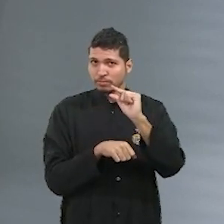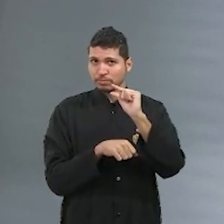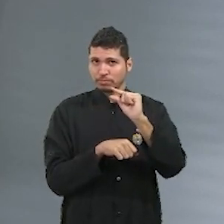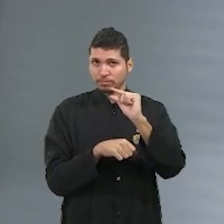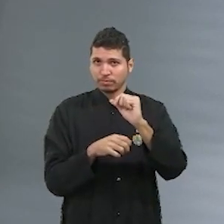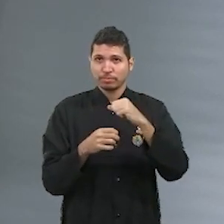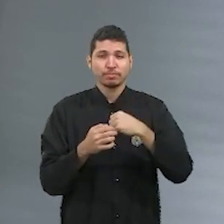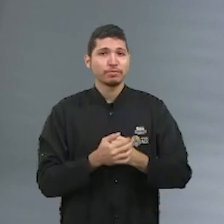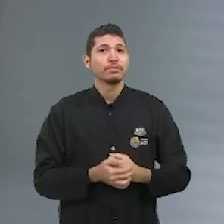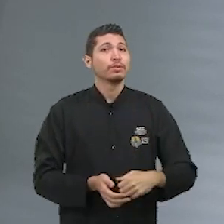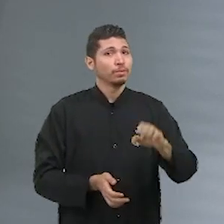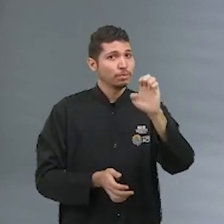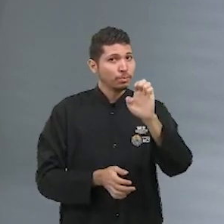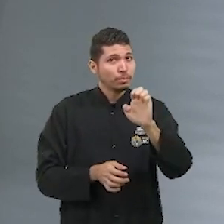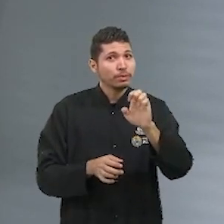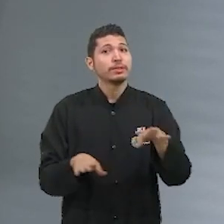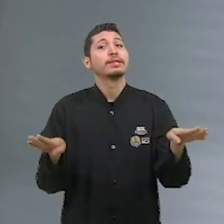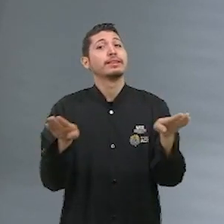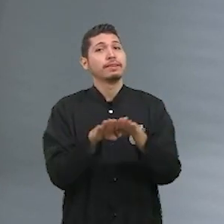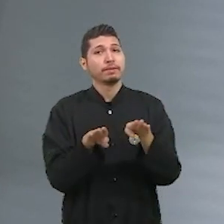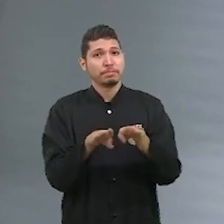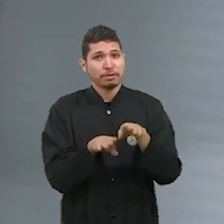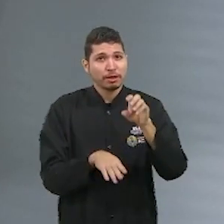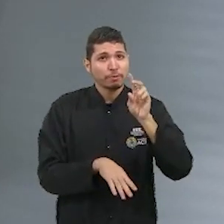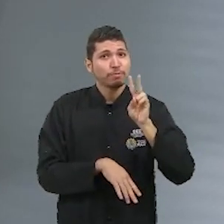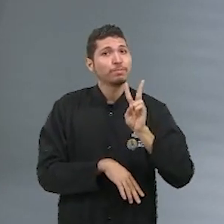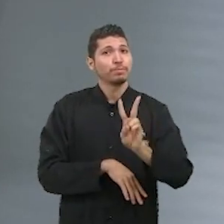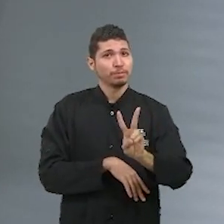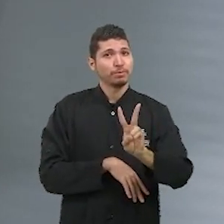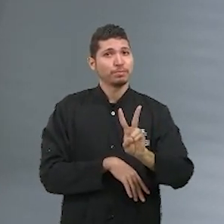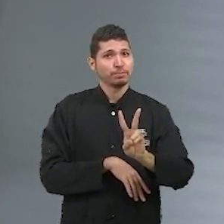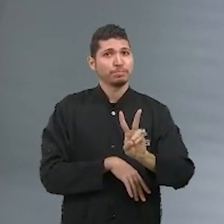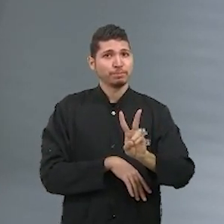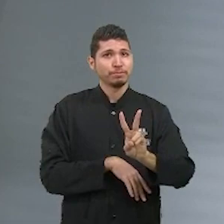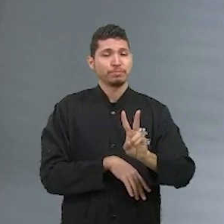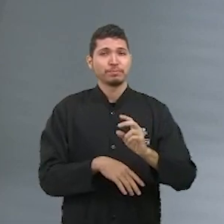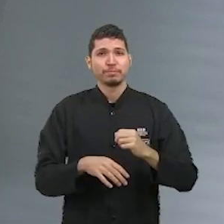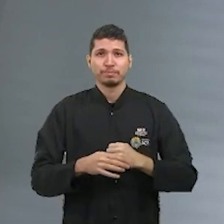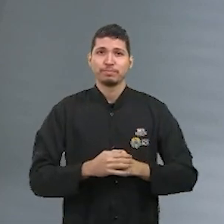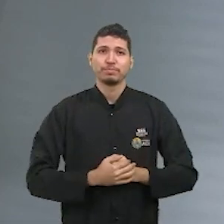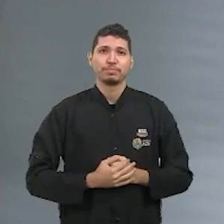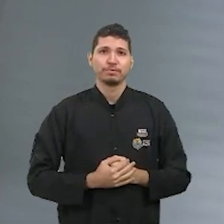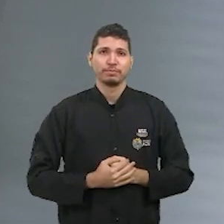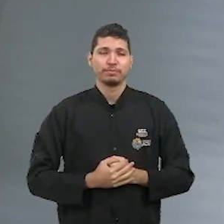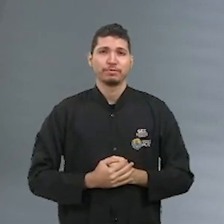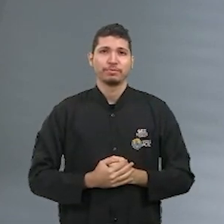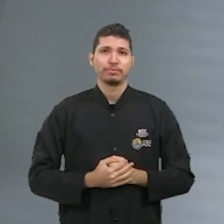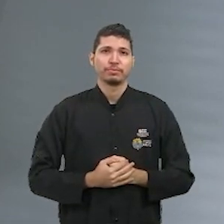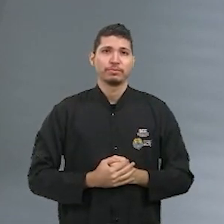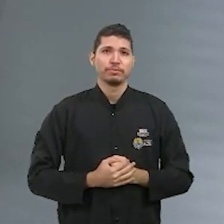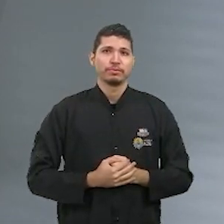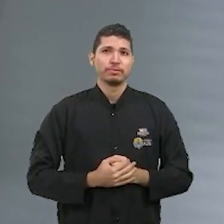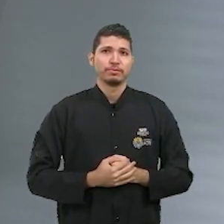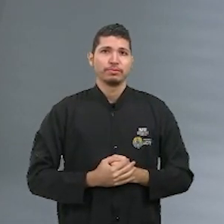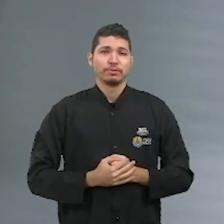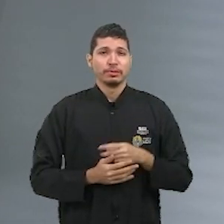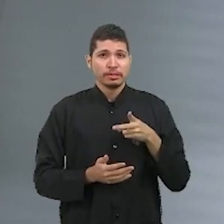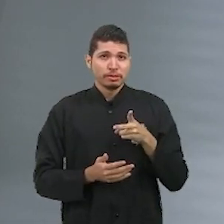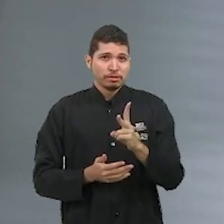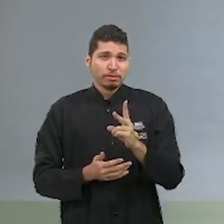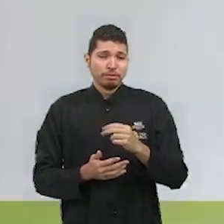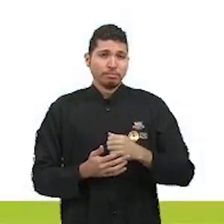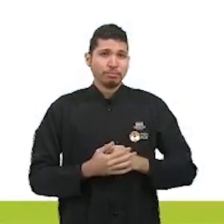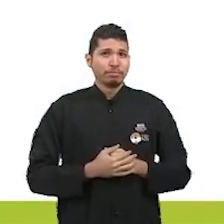esse Ezinho também é em volts, tá? Nosso E também é em volts, ok?